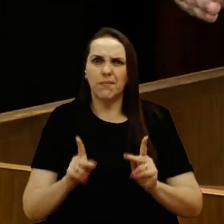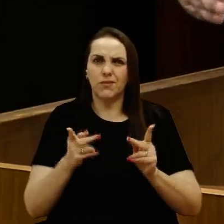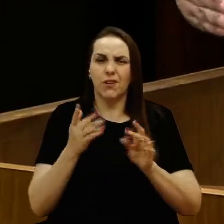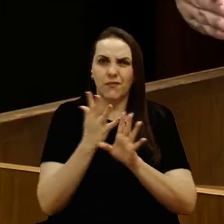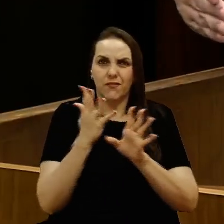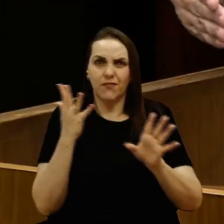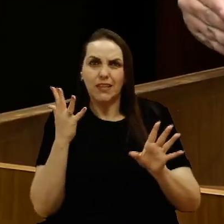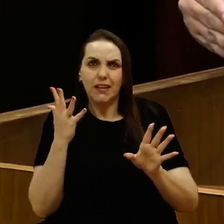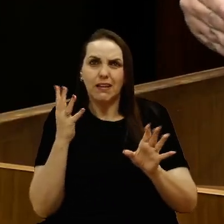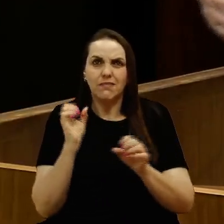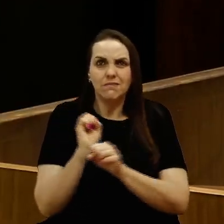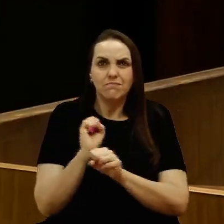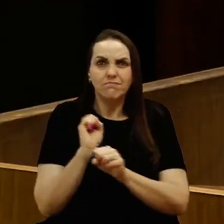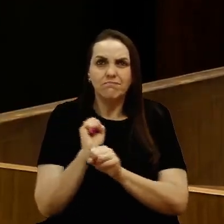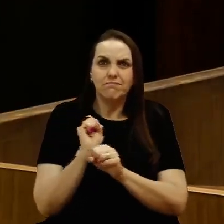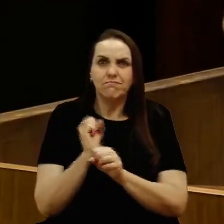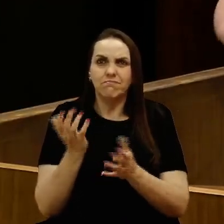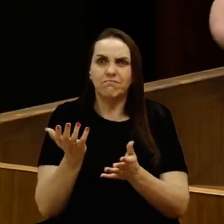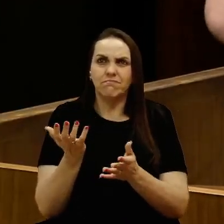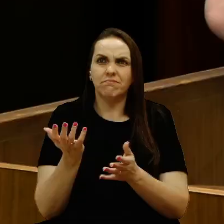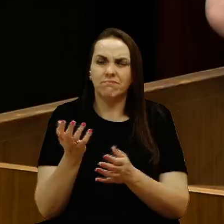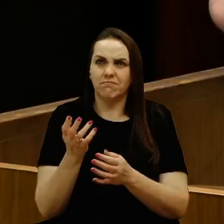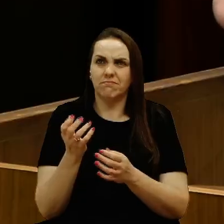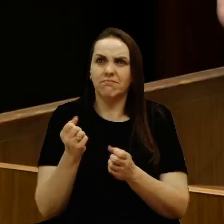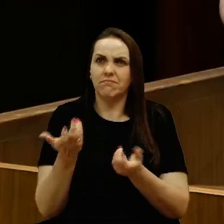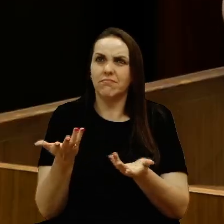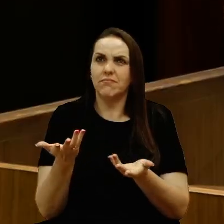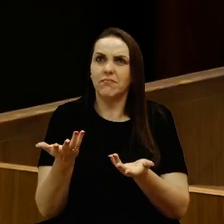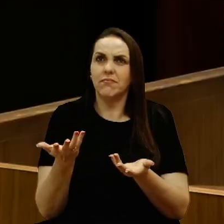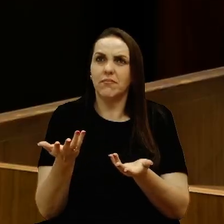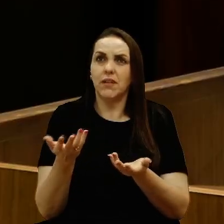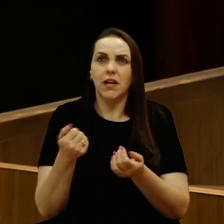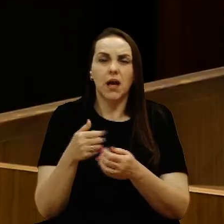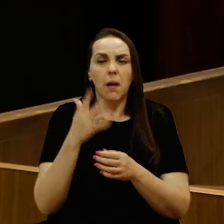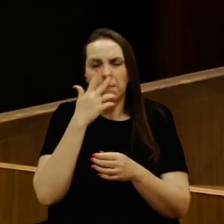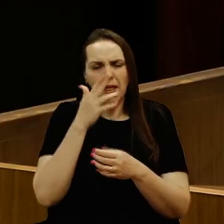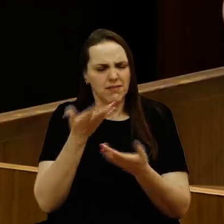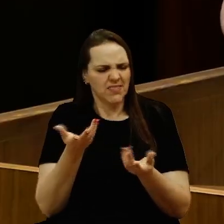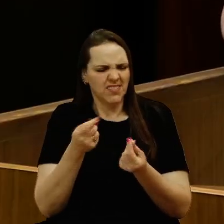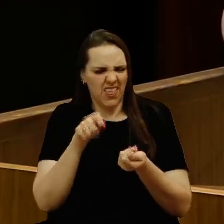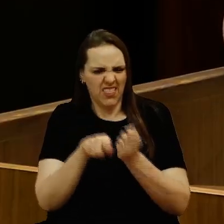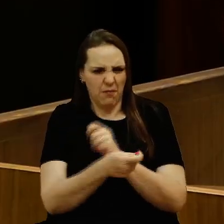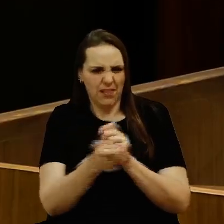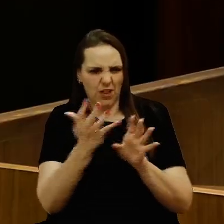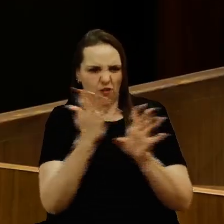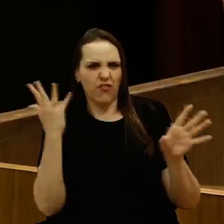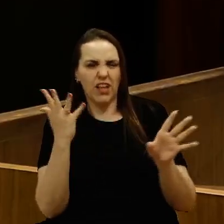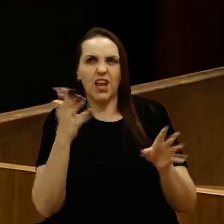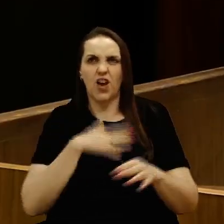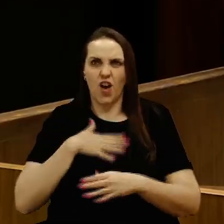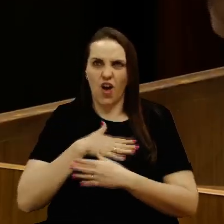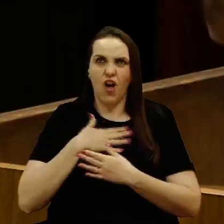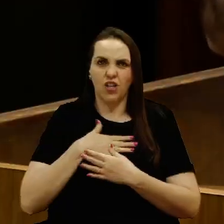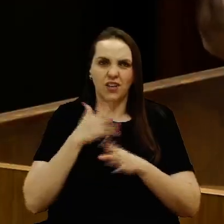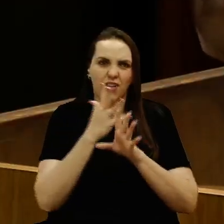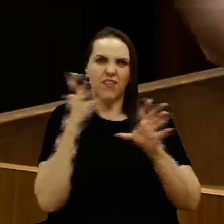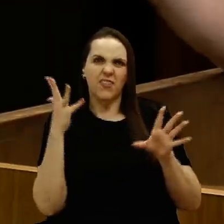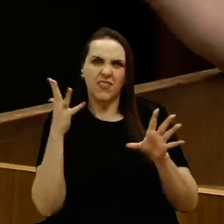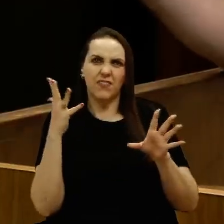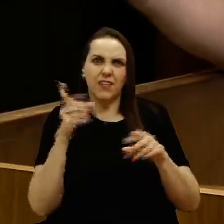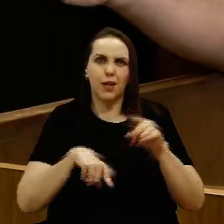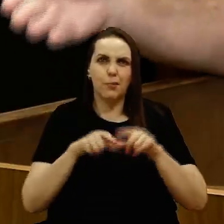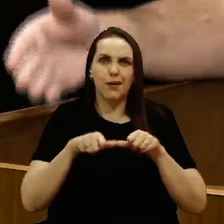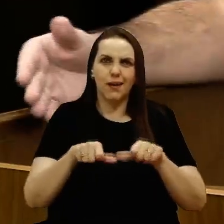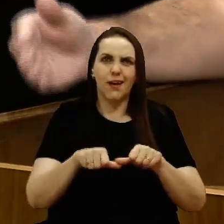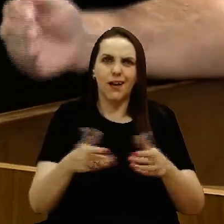fila. Eu disse, não, o povo brasileiro parece que se adaptou à fila, gosta de fila, né? Na fila do mercado, o mercado abria. Tipo, como assim?